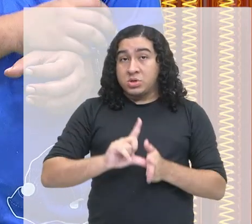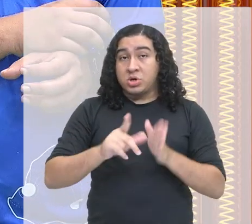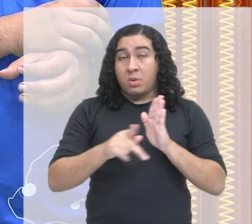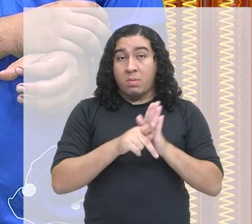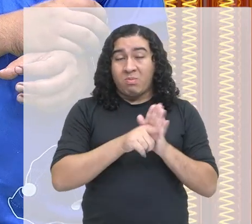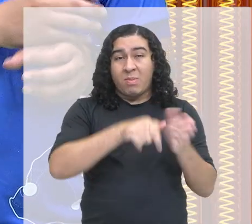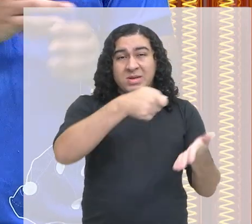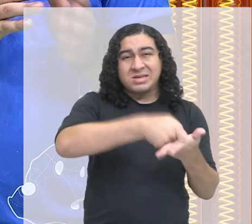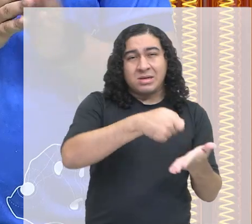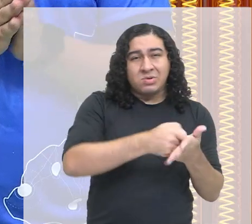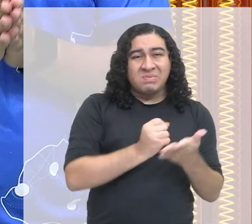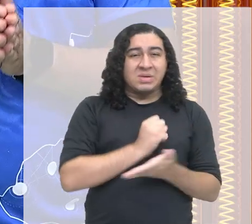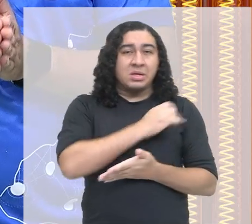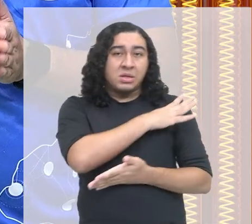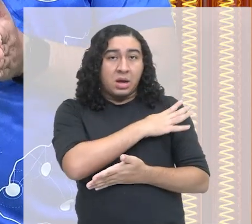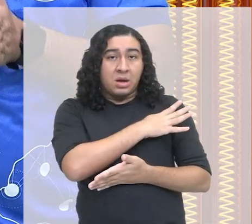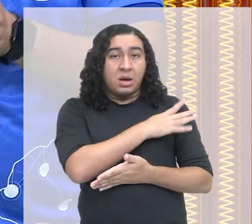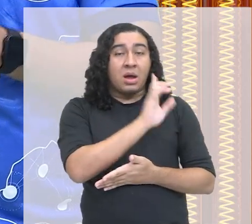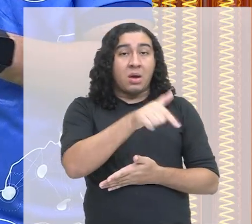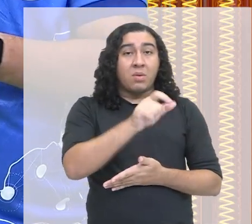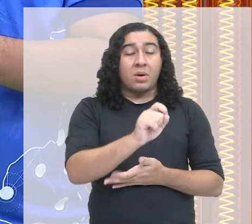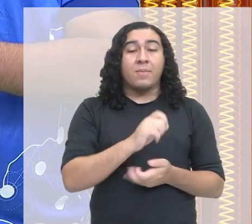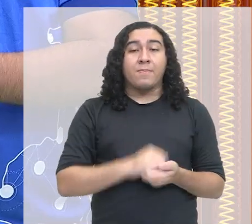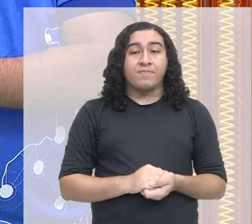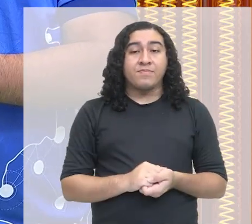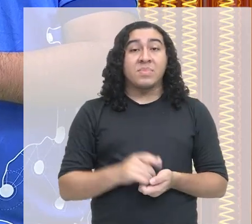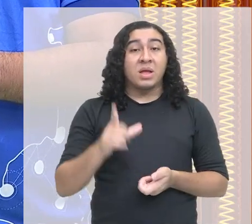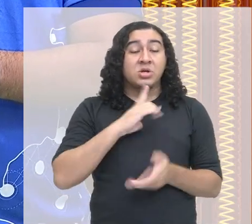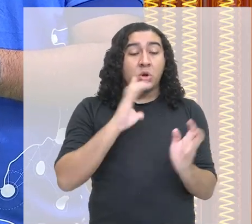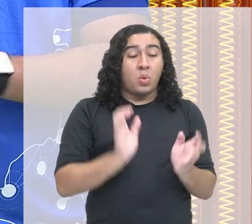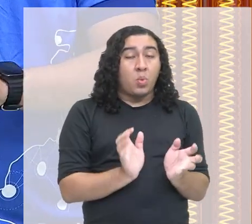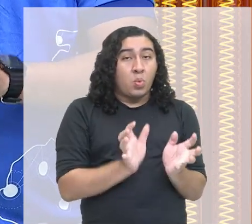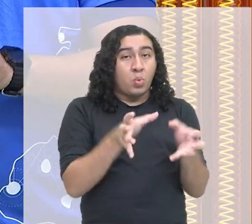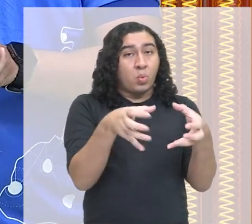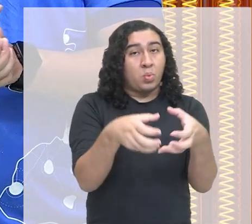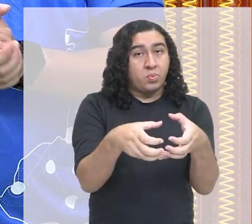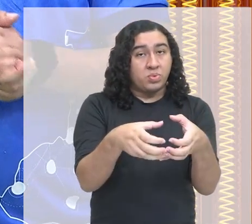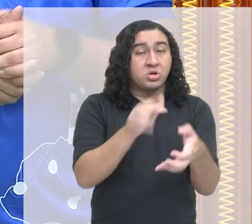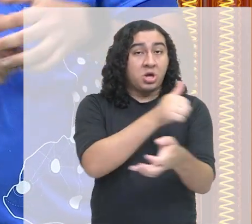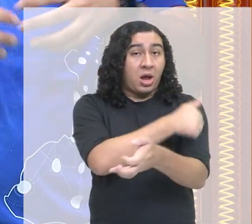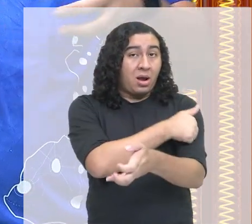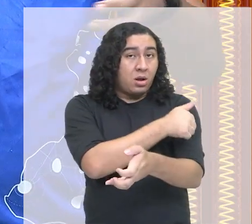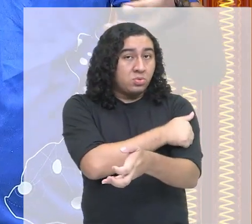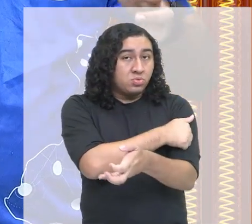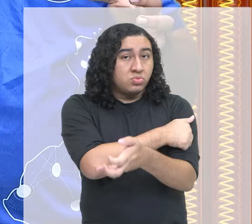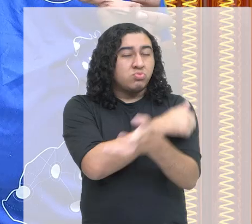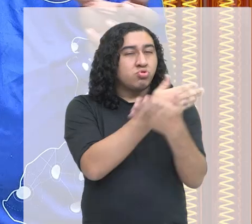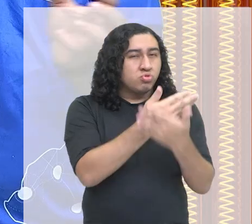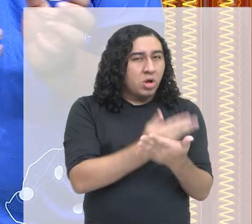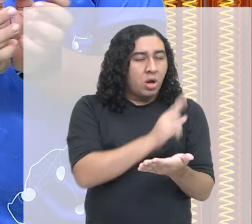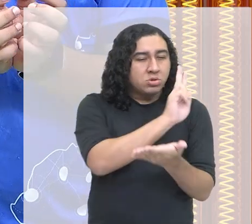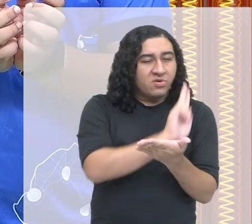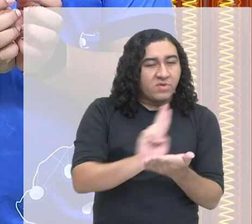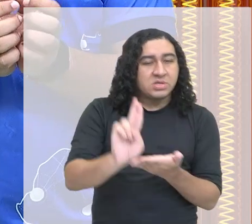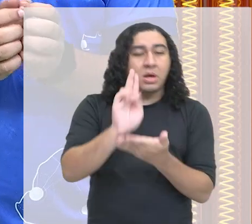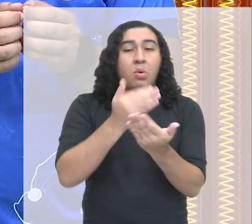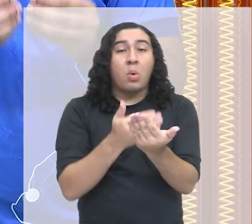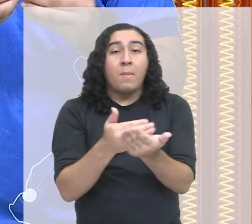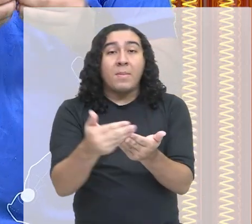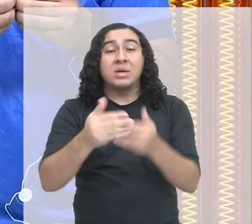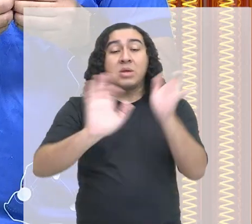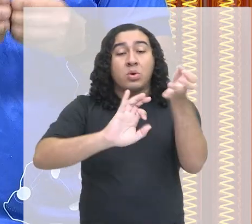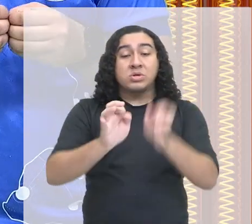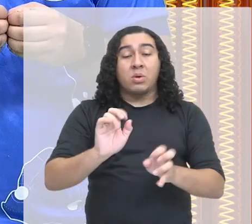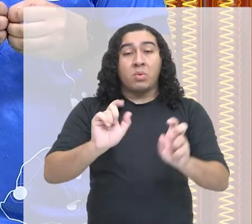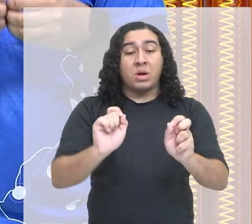ditadura militar, que vai ser a classe estudantil, né? Que vai começar a organizar aquilo que